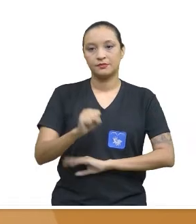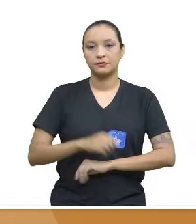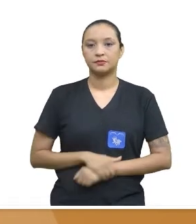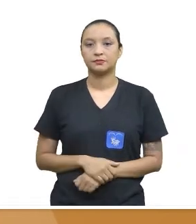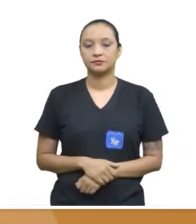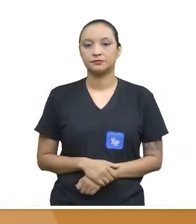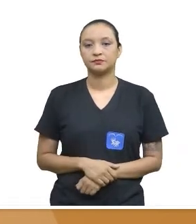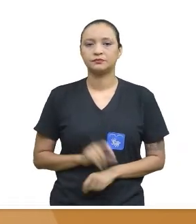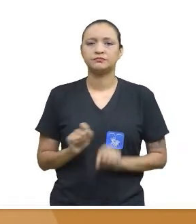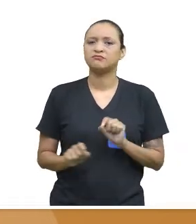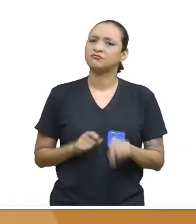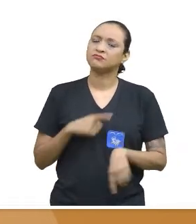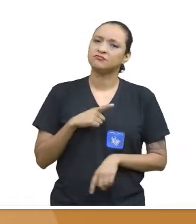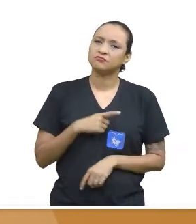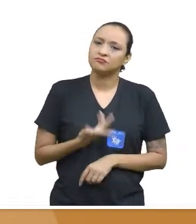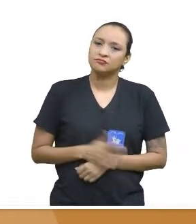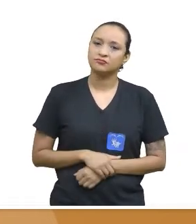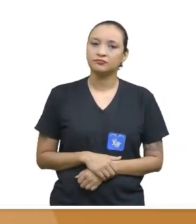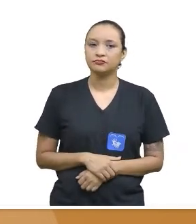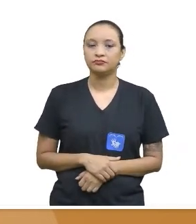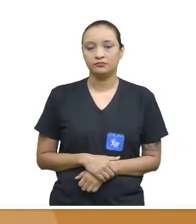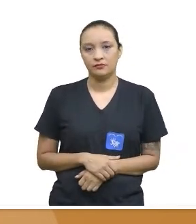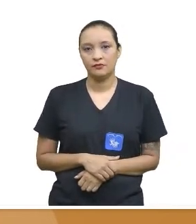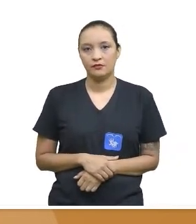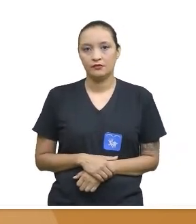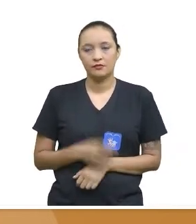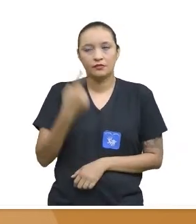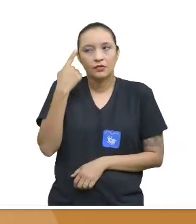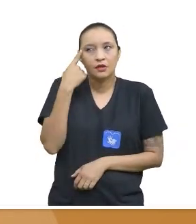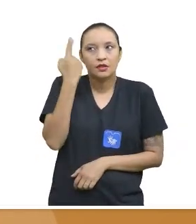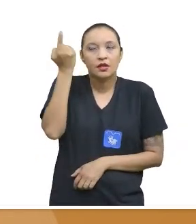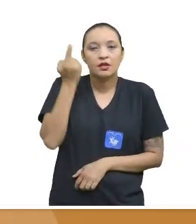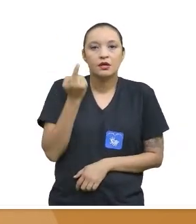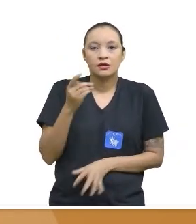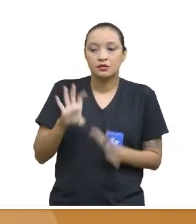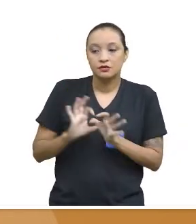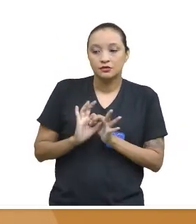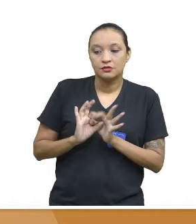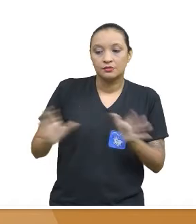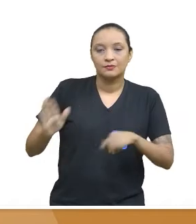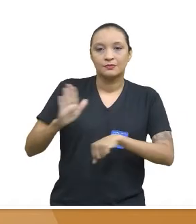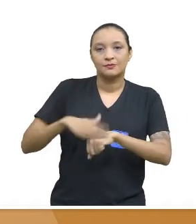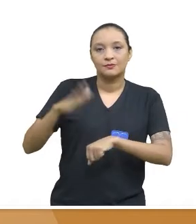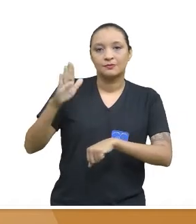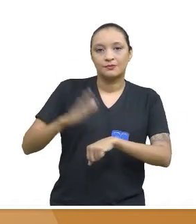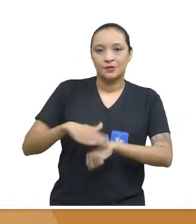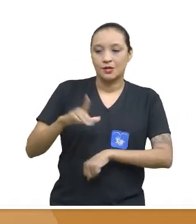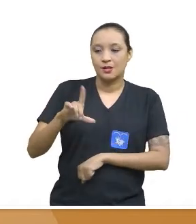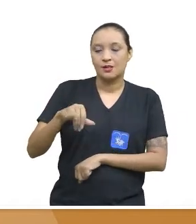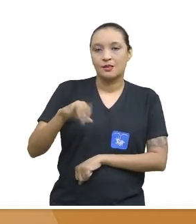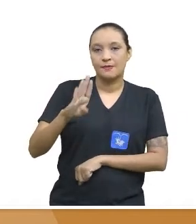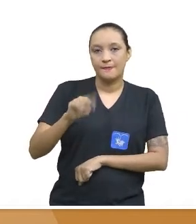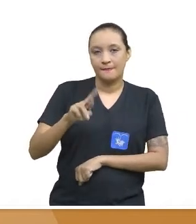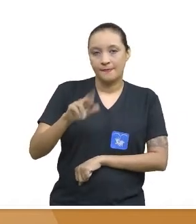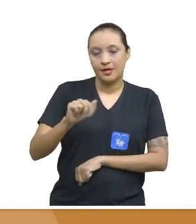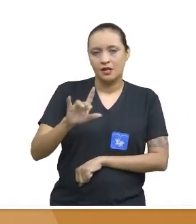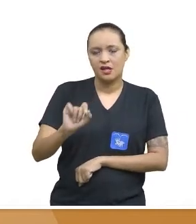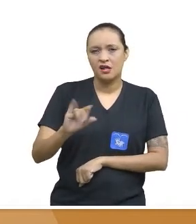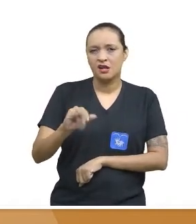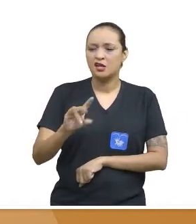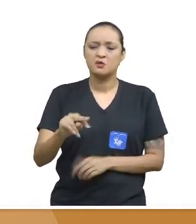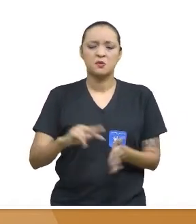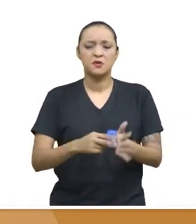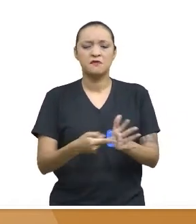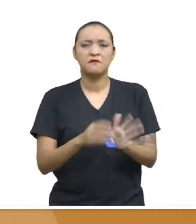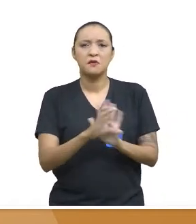aqui? A ideia de liberalismo e autonomia. Essas ideias. O que é liberalismo,